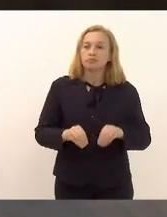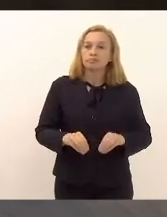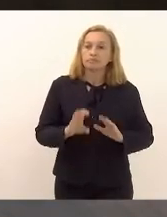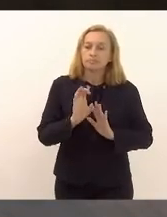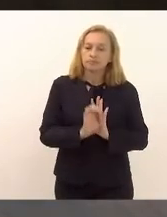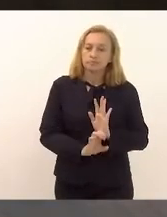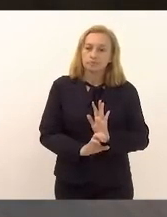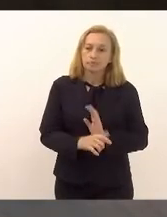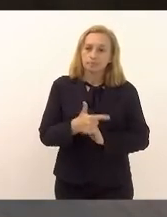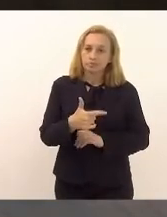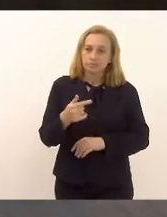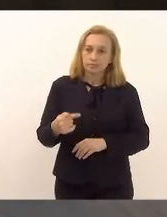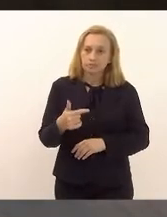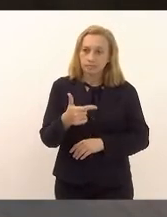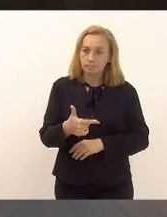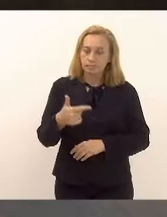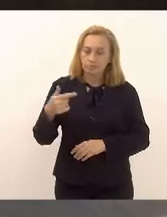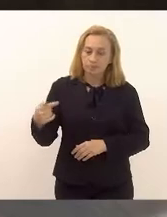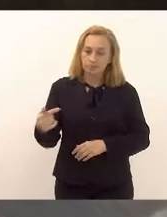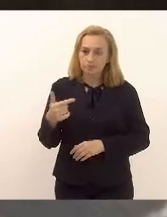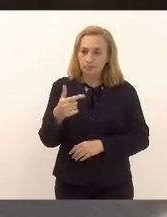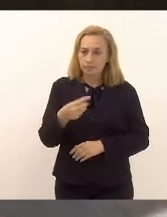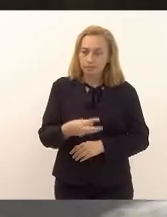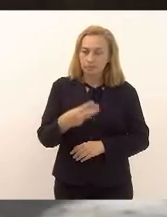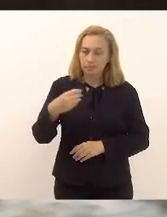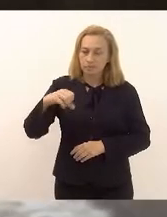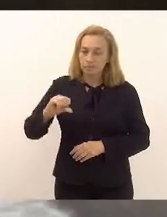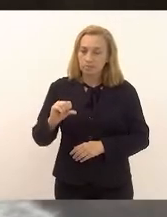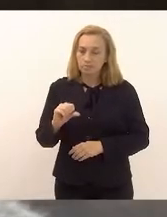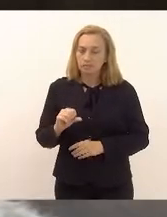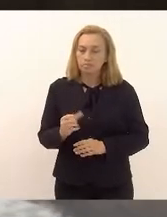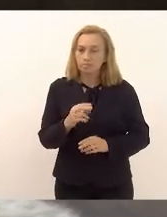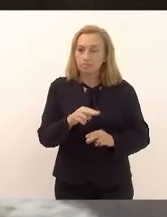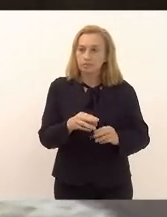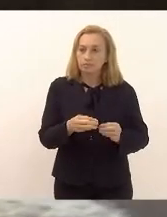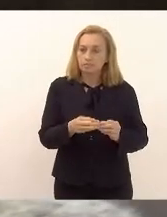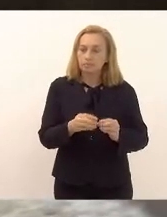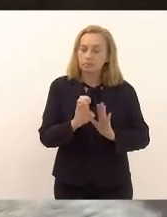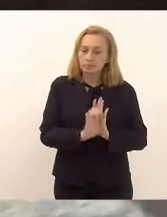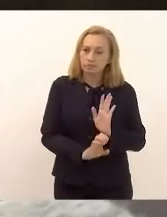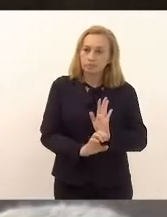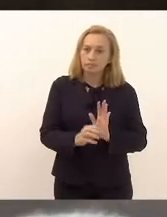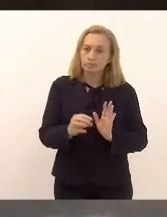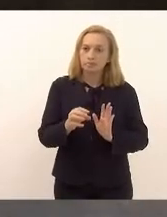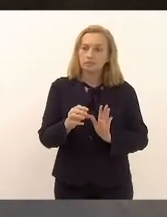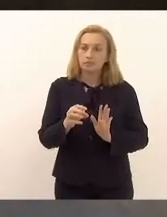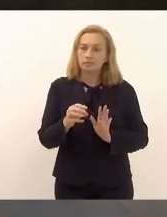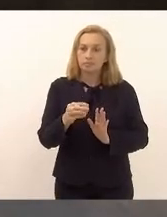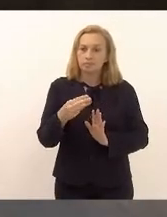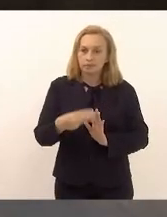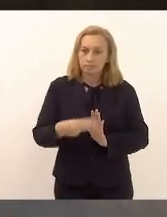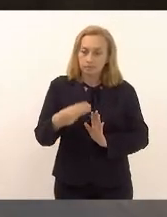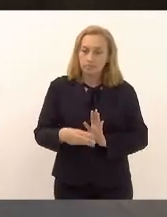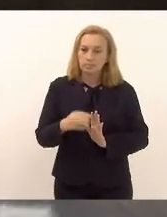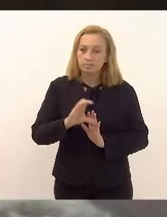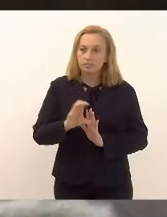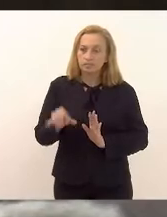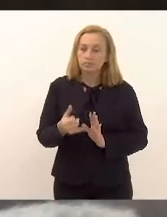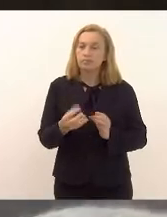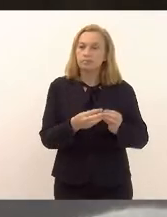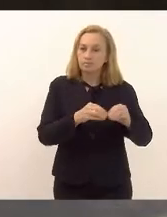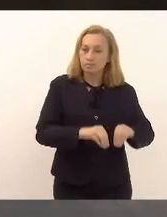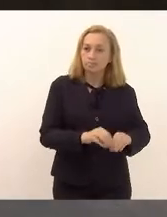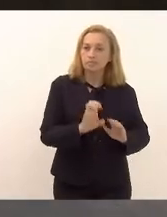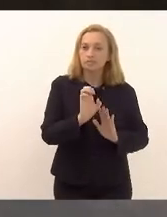Prejudicadas as emendas 17, 27 e 39 pela emenda 3 da CCJ. Prejudicadas as